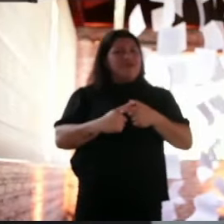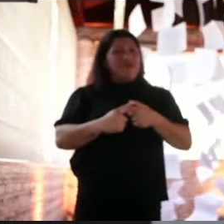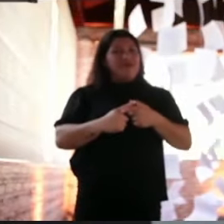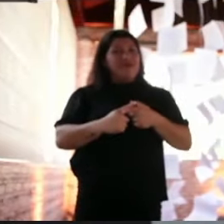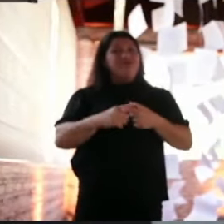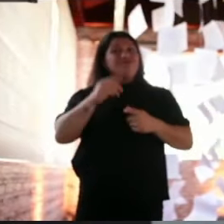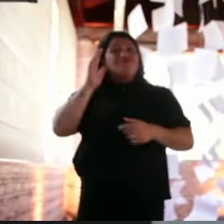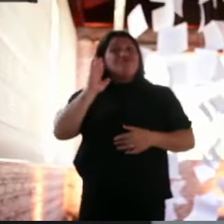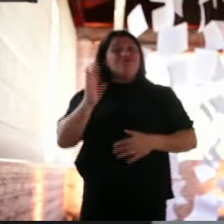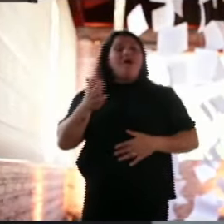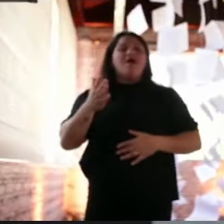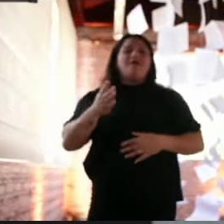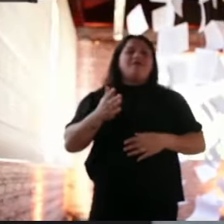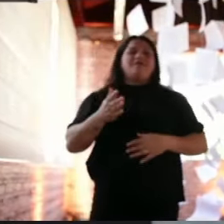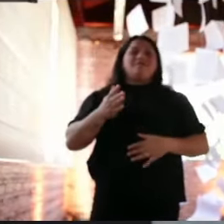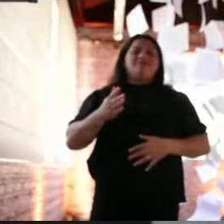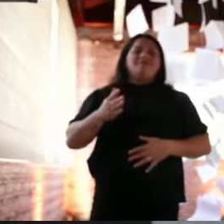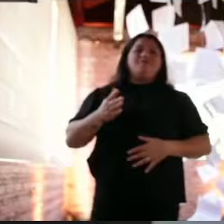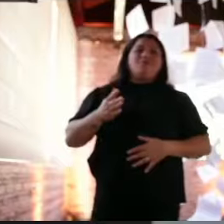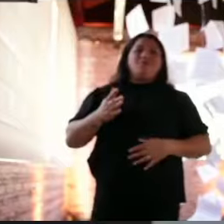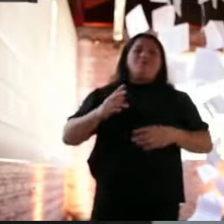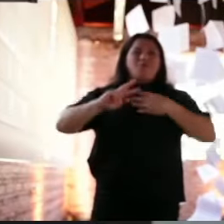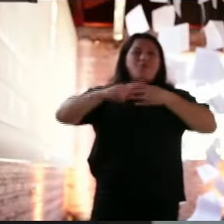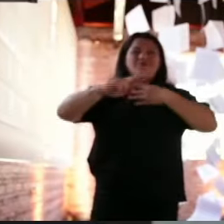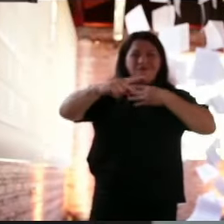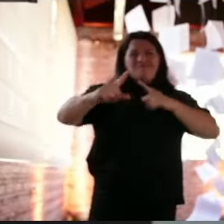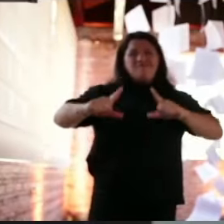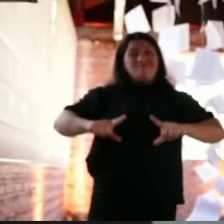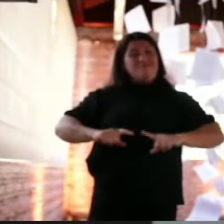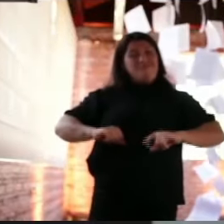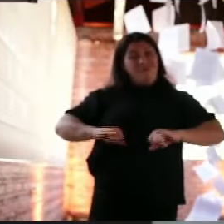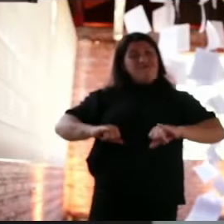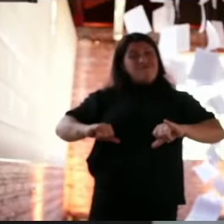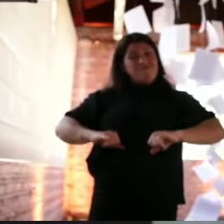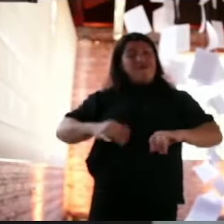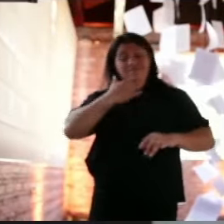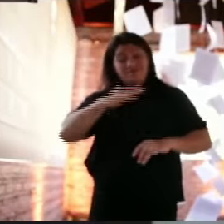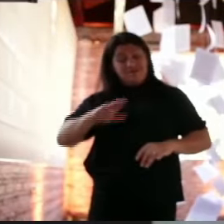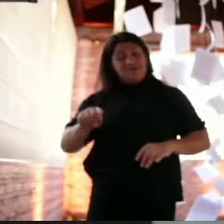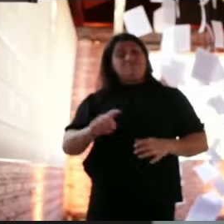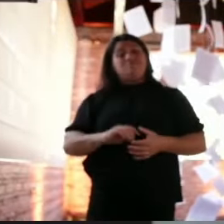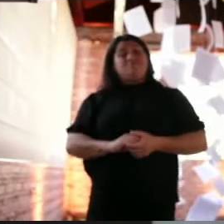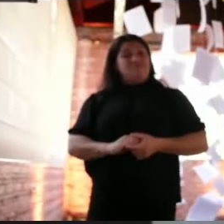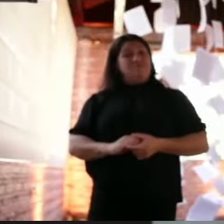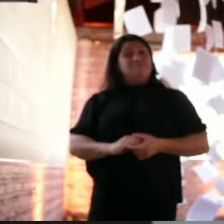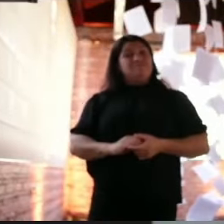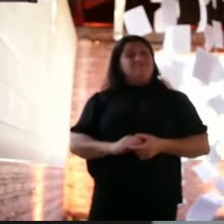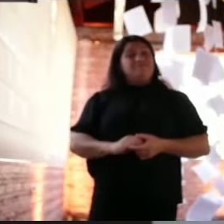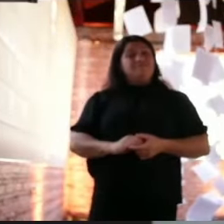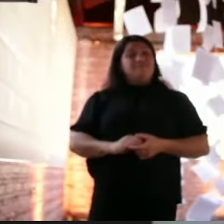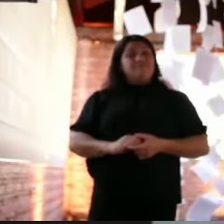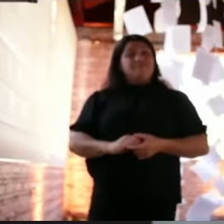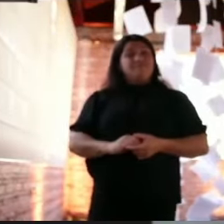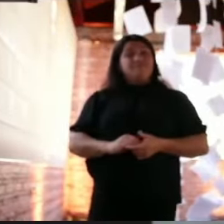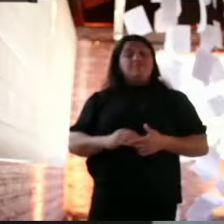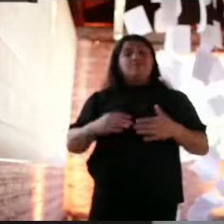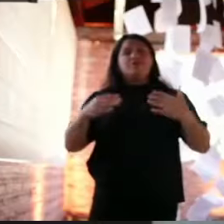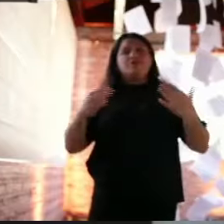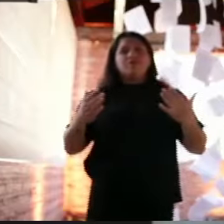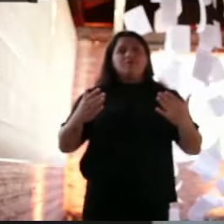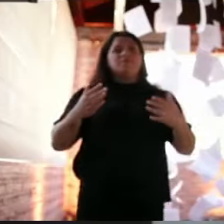já a experiência de Sofrimento das crianças que não à toa ficam